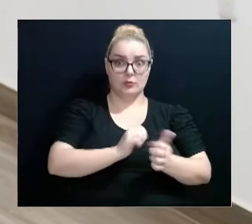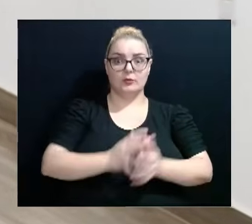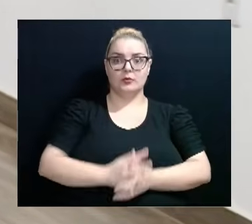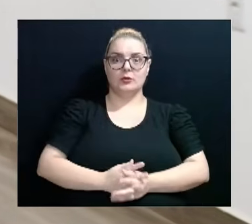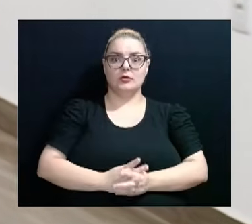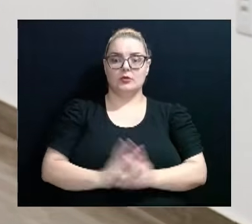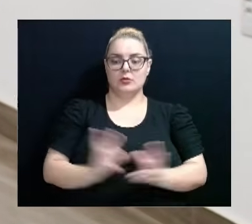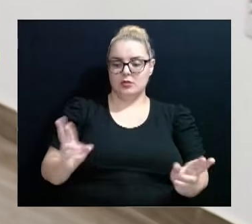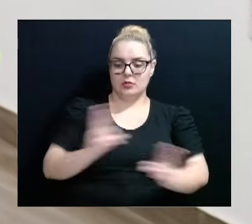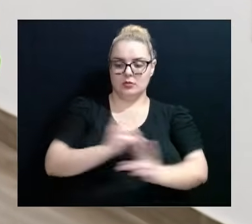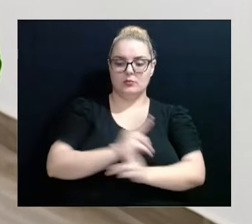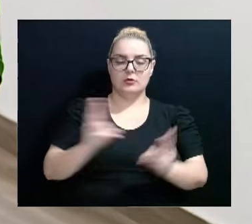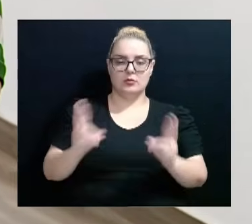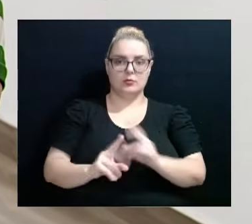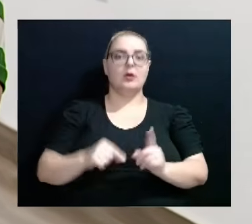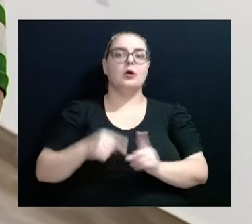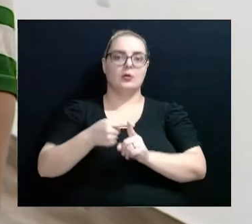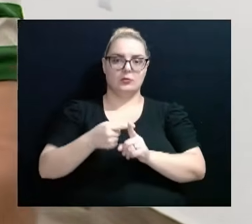de Ouro.